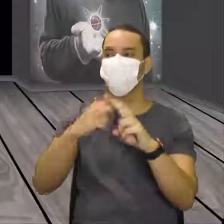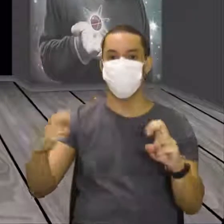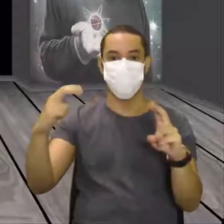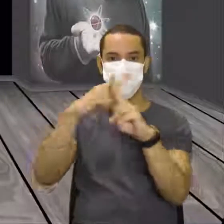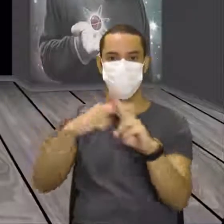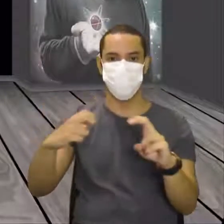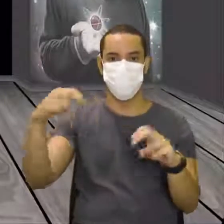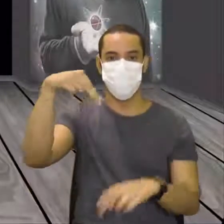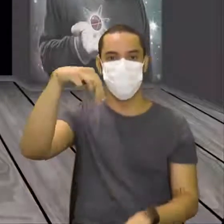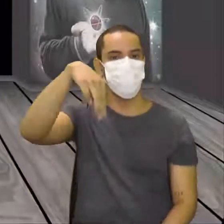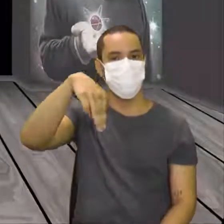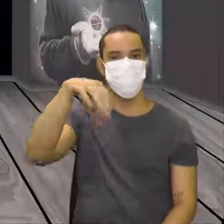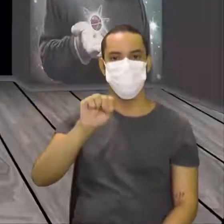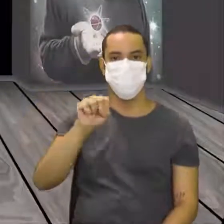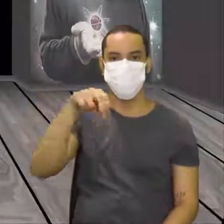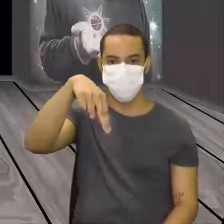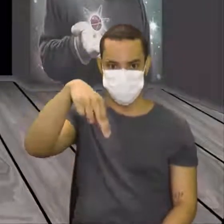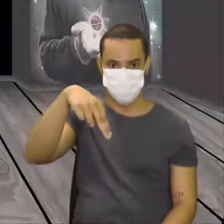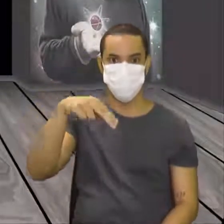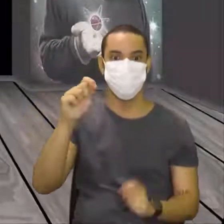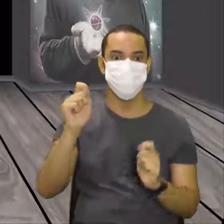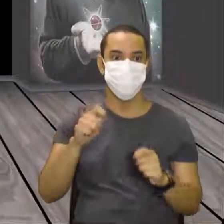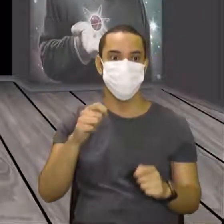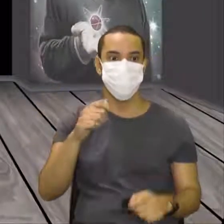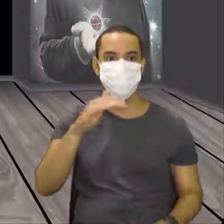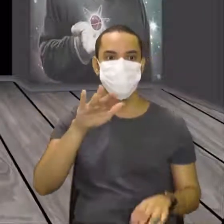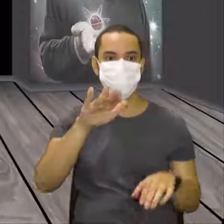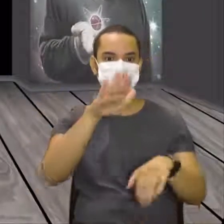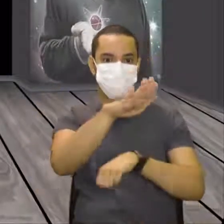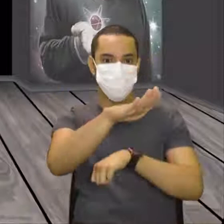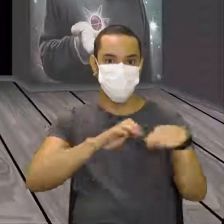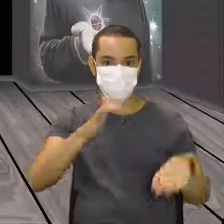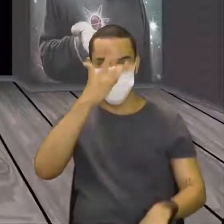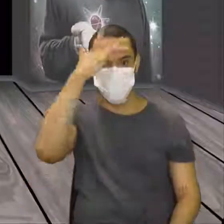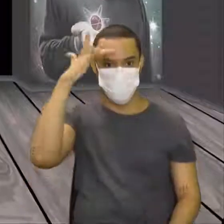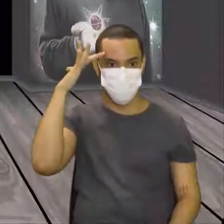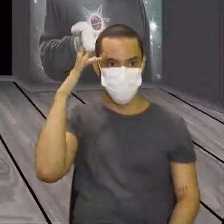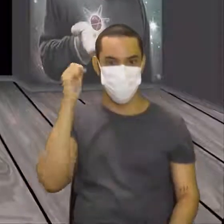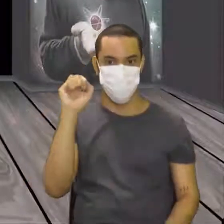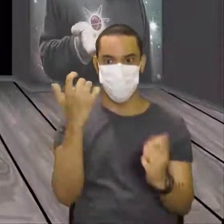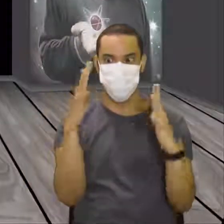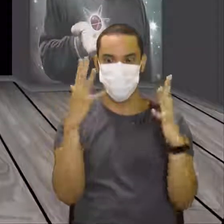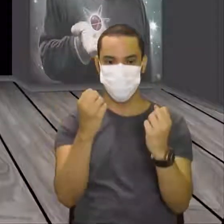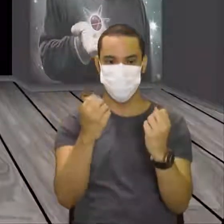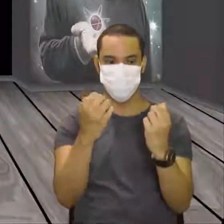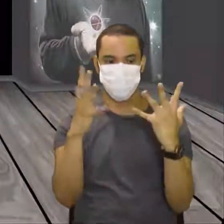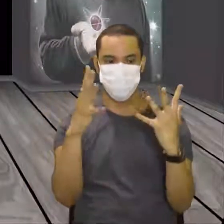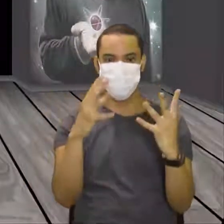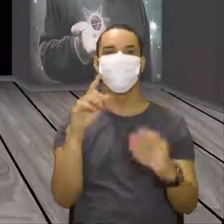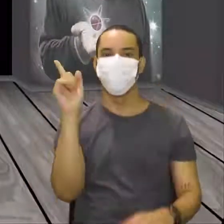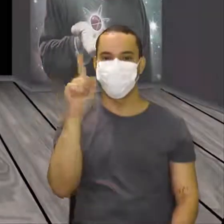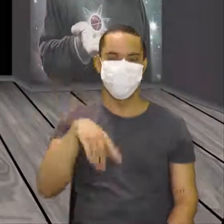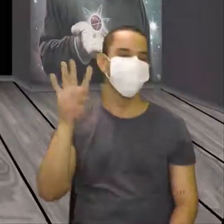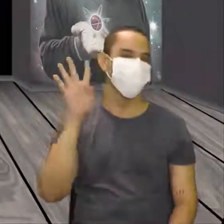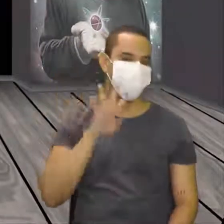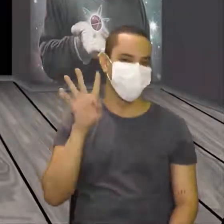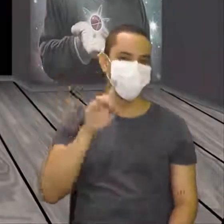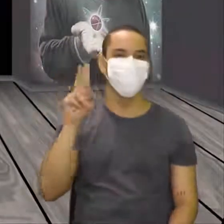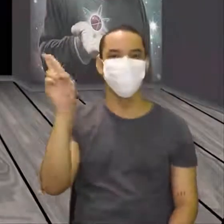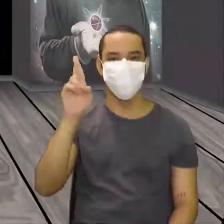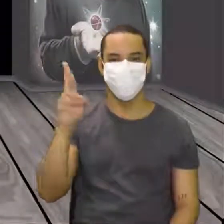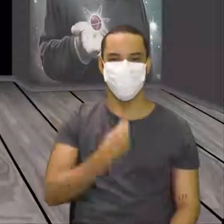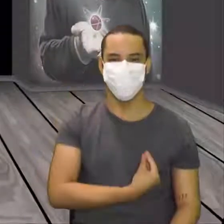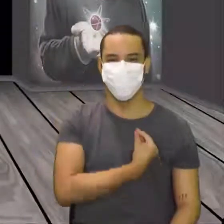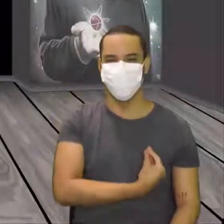tinha até um comando bacana, se você queria chamar a atenção da pessoa, você tremia a tela da pessoa, então era bem bacana, né? Quem viveu sabe,